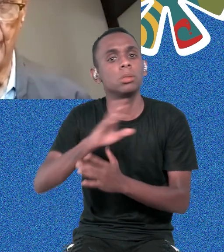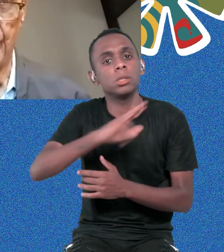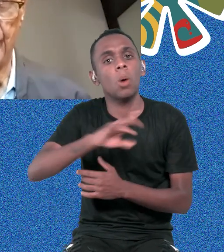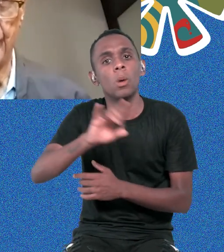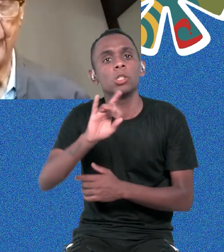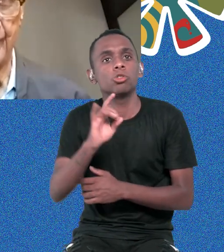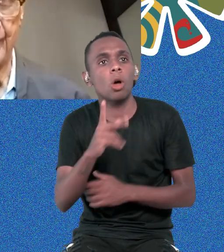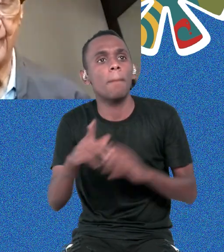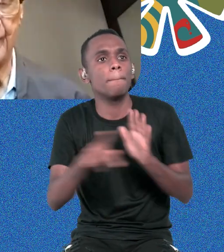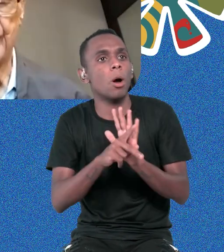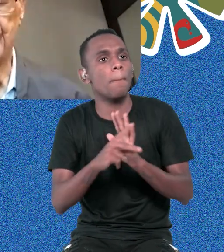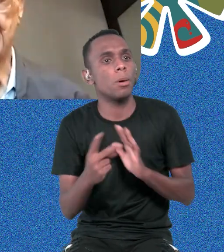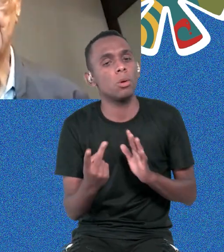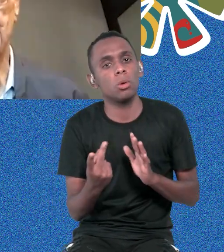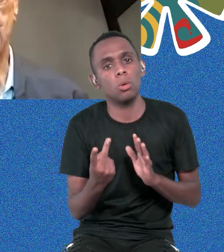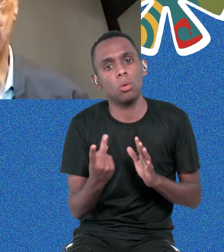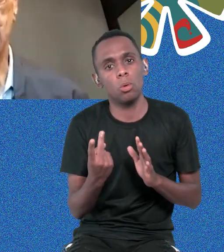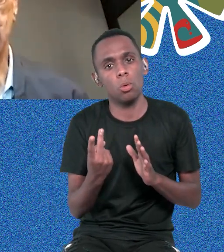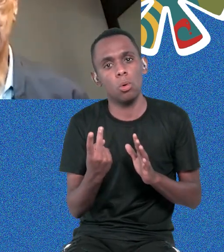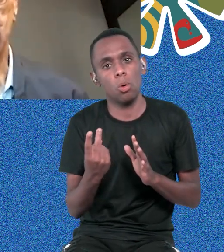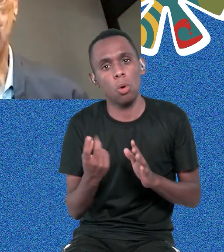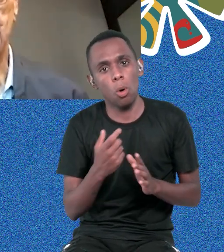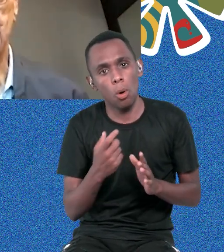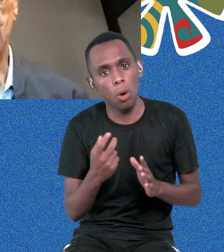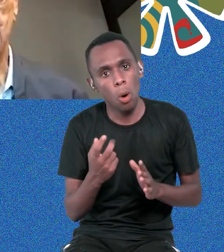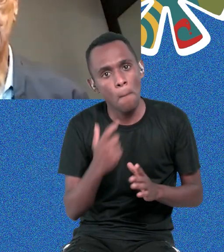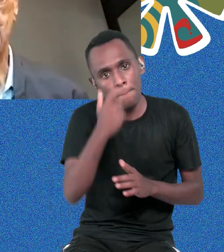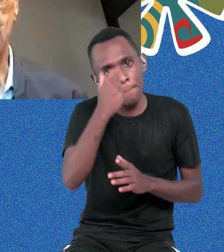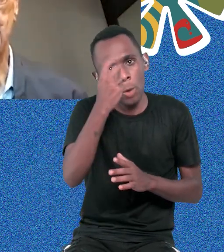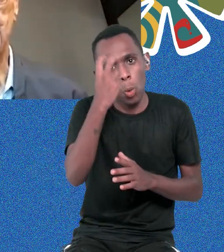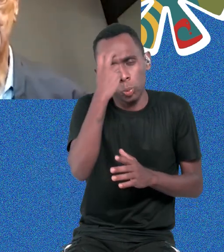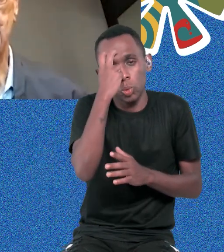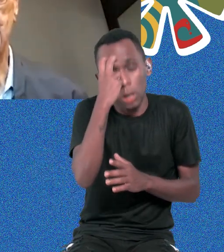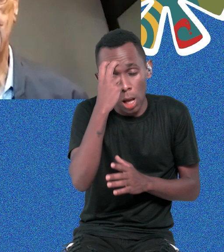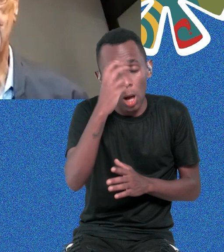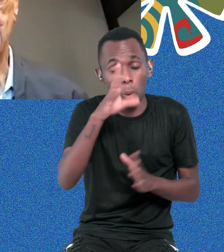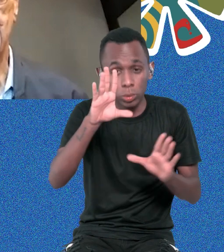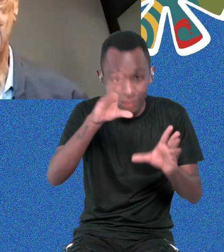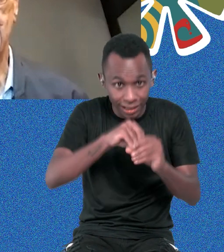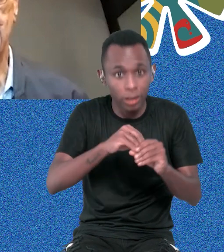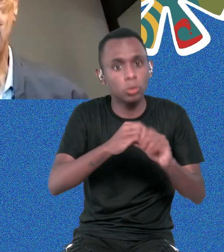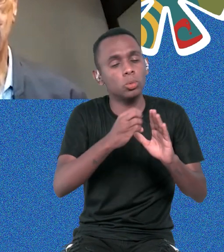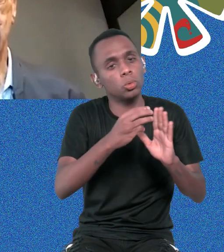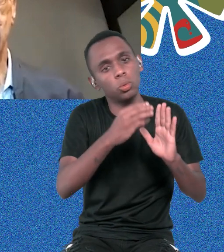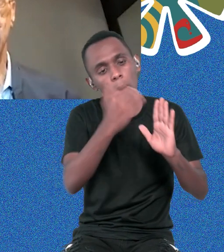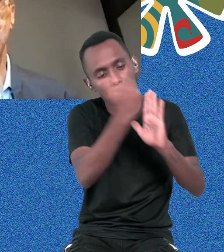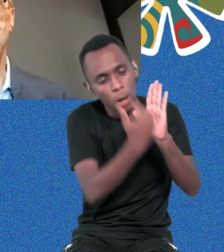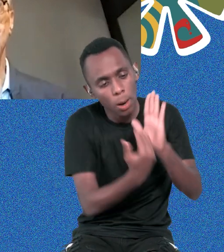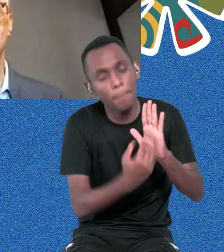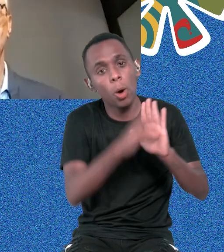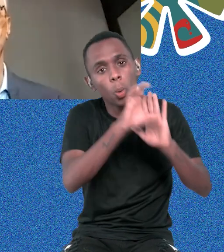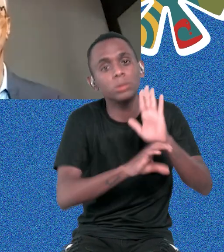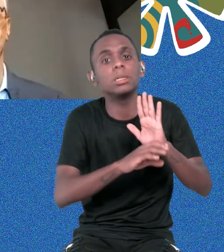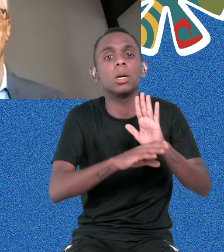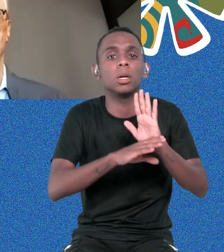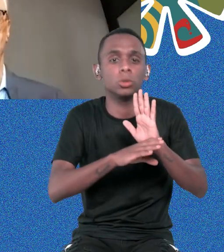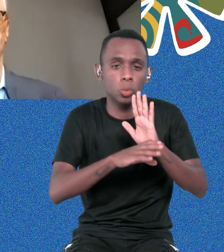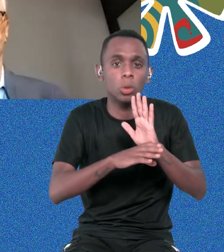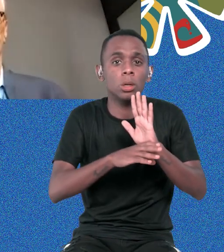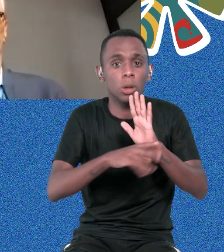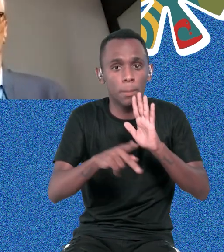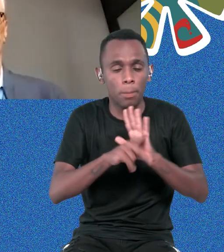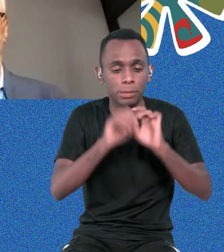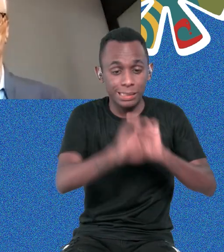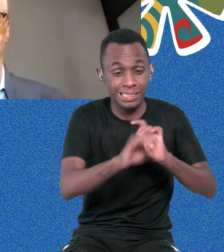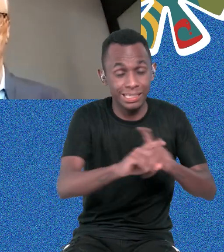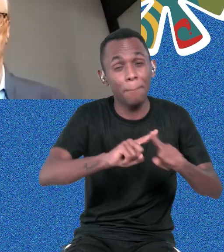não apenas pelo patrimônio cultural que se faz presente dentro dos currículos, mas pela própria